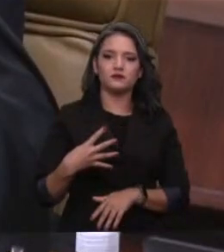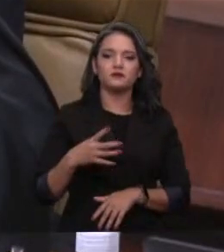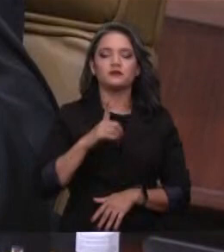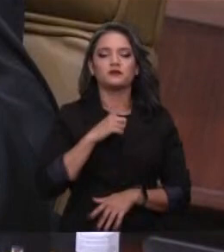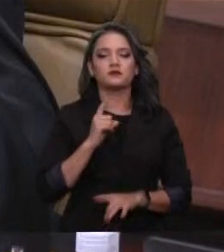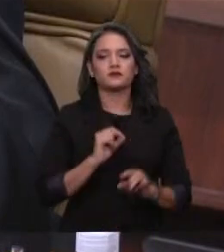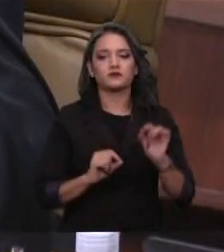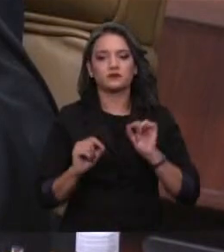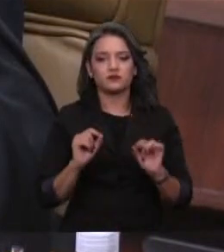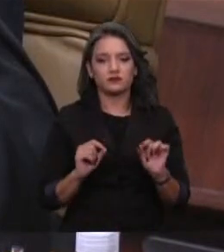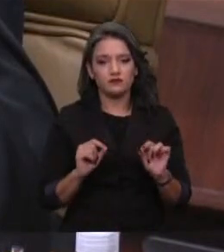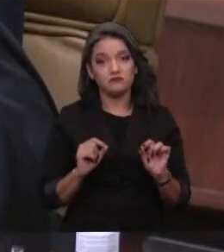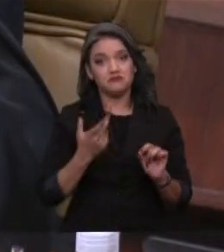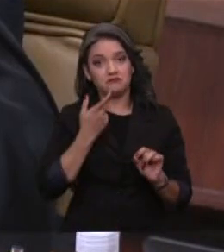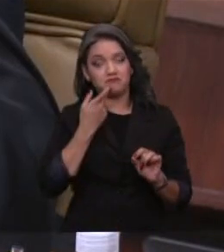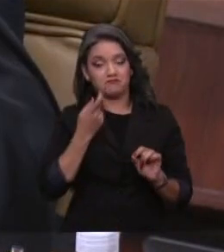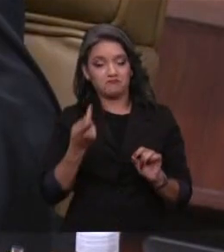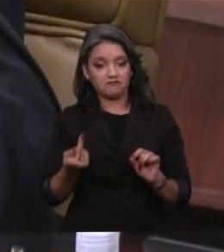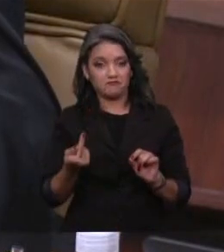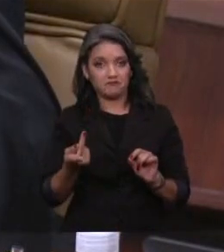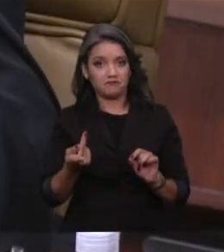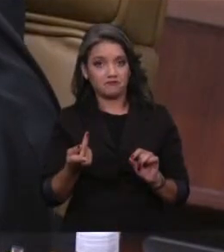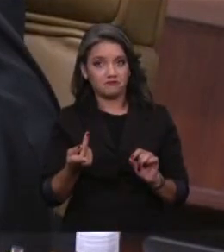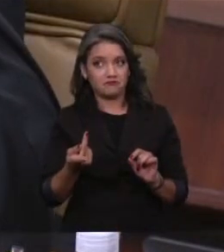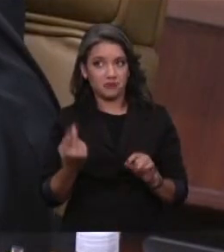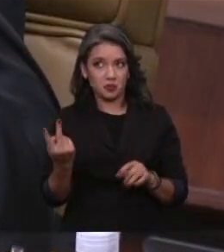entenderam pela presença